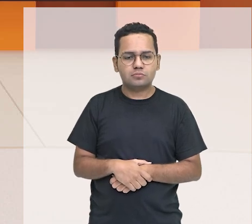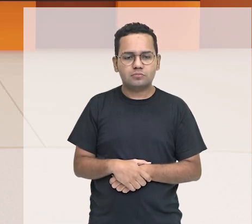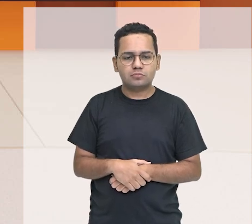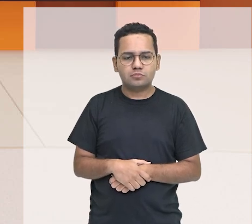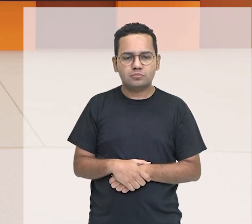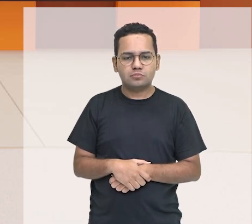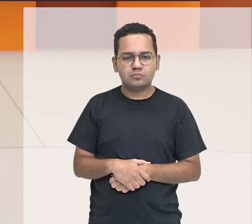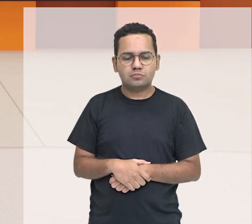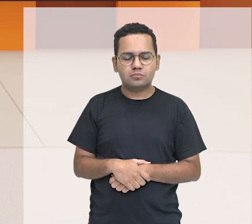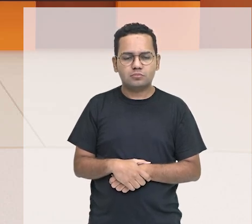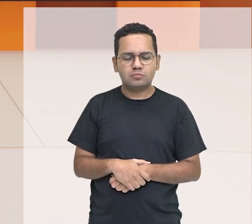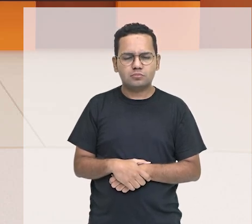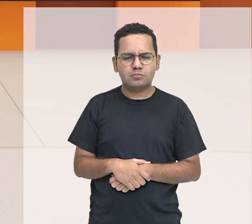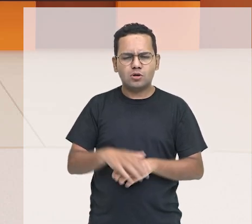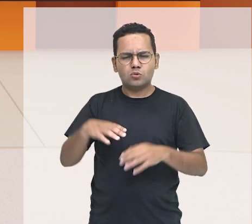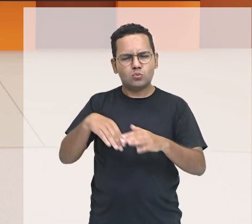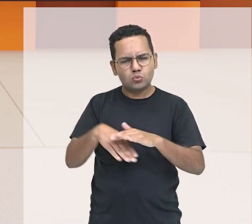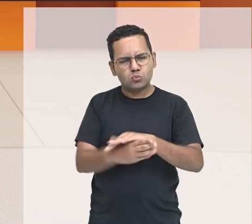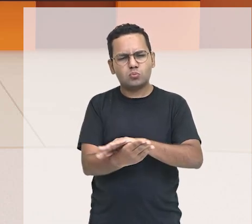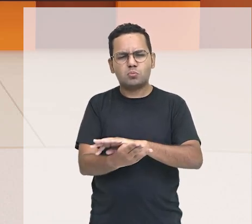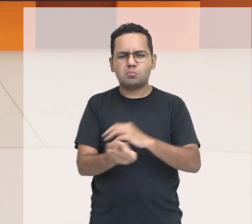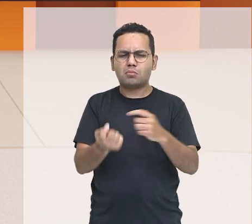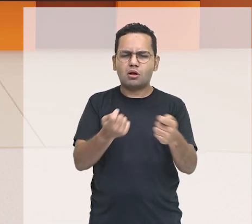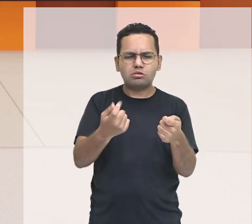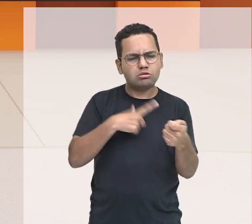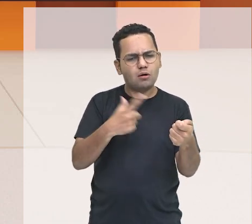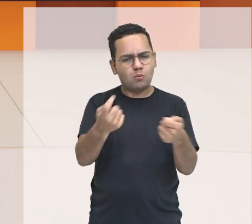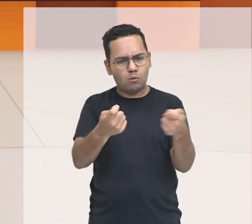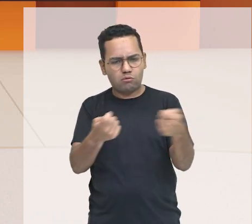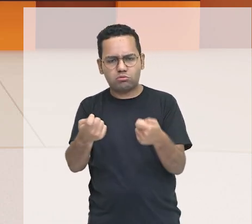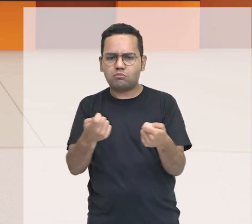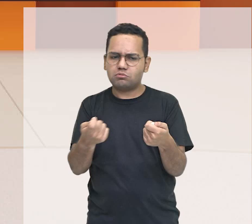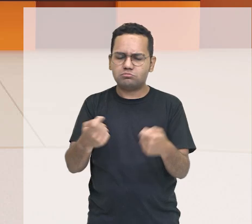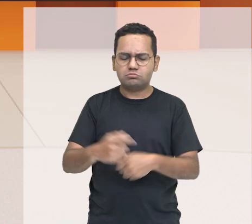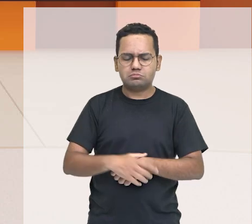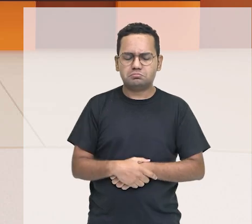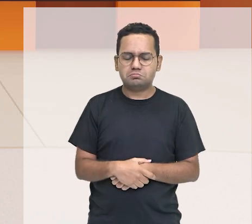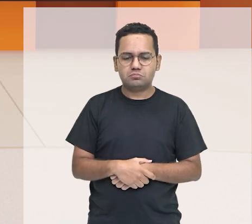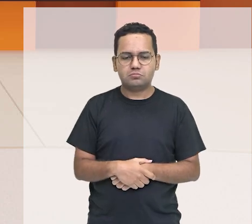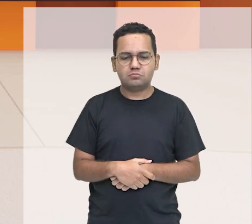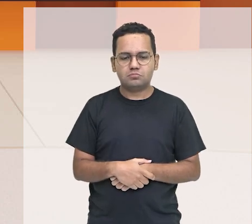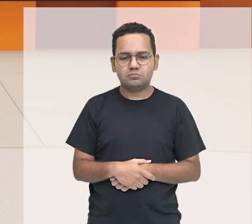costumes para exercer a dominação. Então, a legitimidade dessa